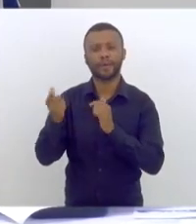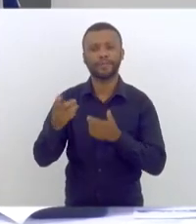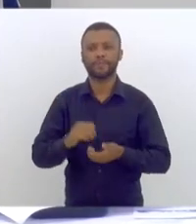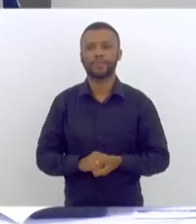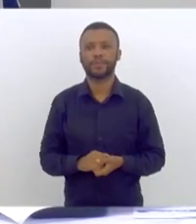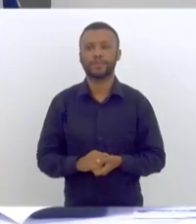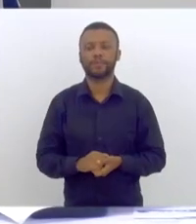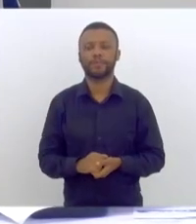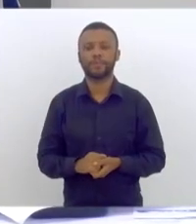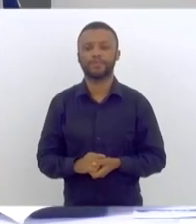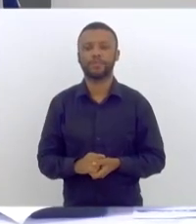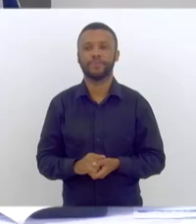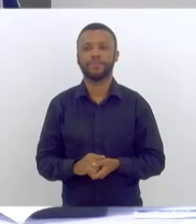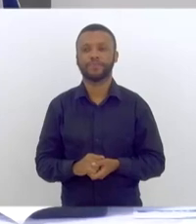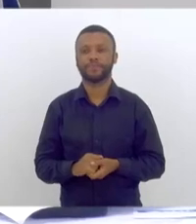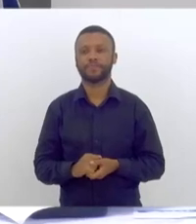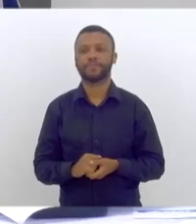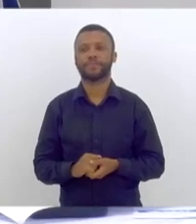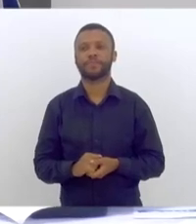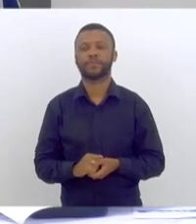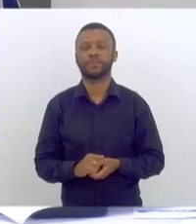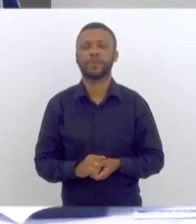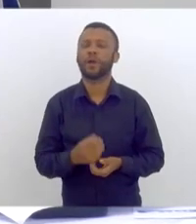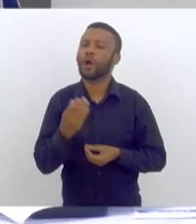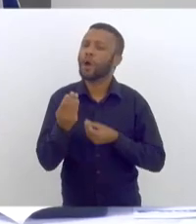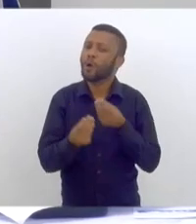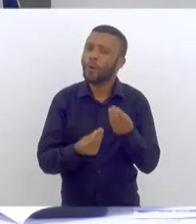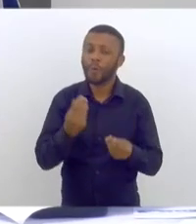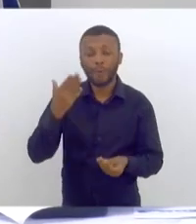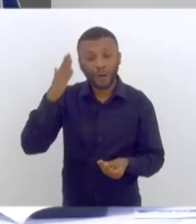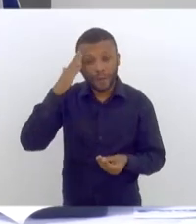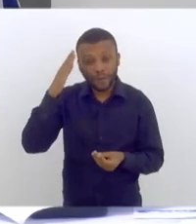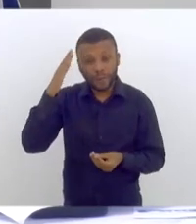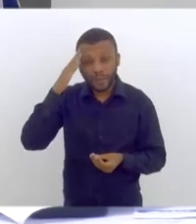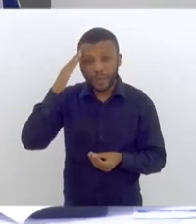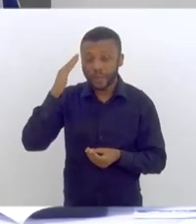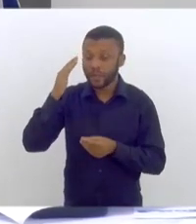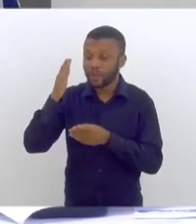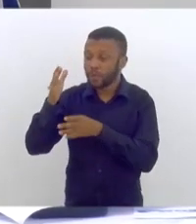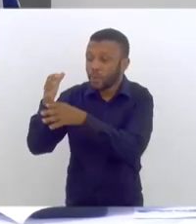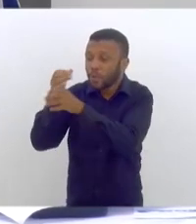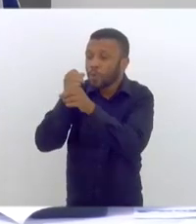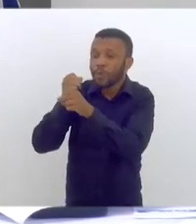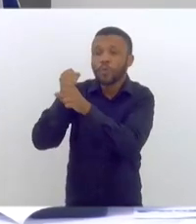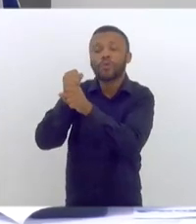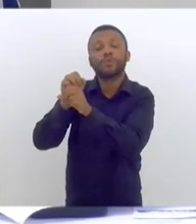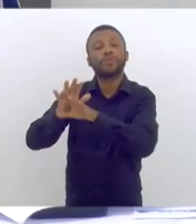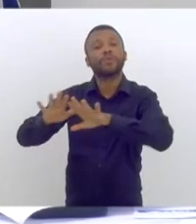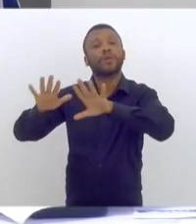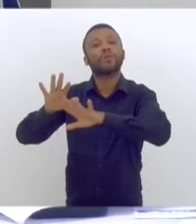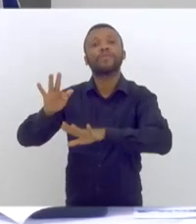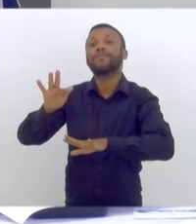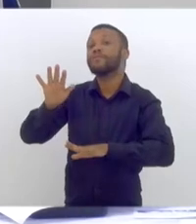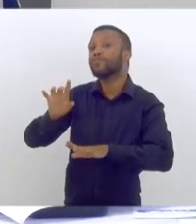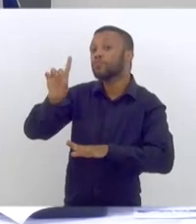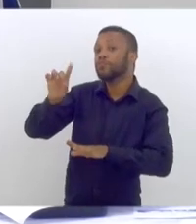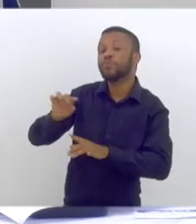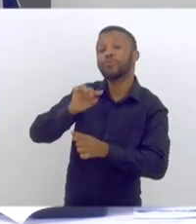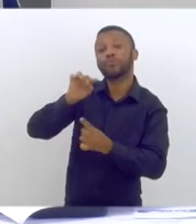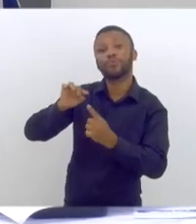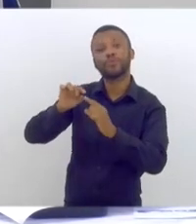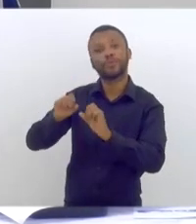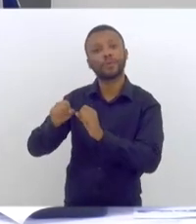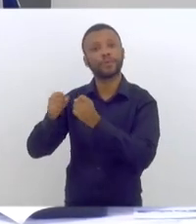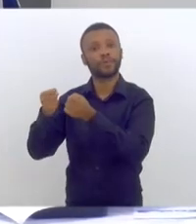onde é que eu sei o patrimônio desse fundo para saber que eu tenho garantia